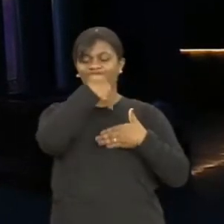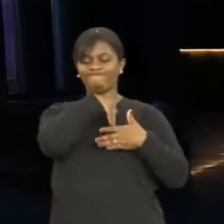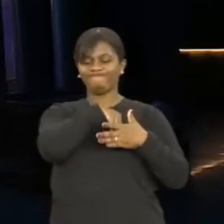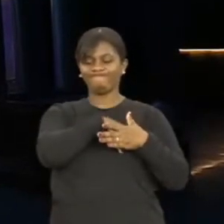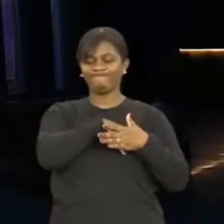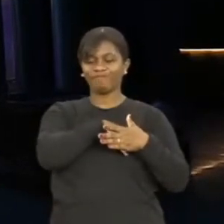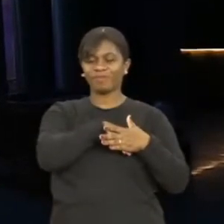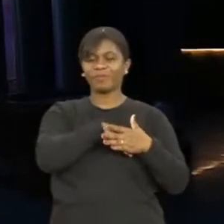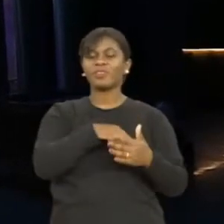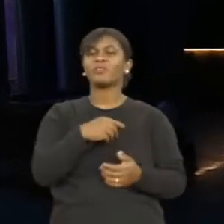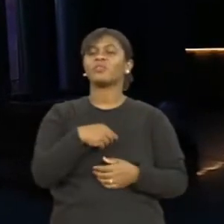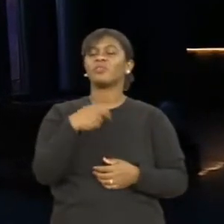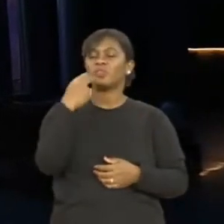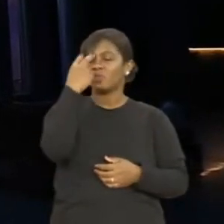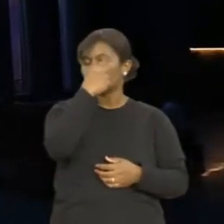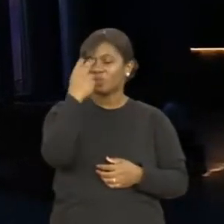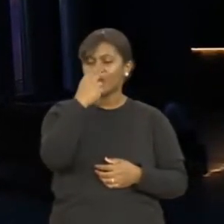sua boca.